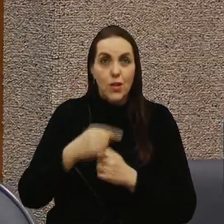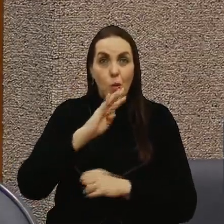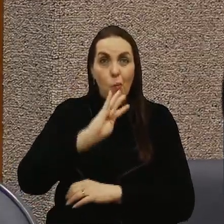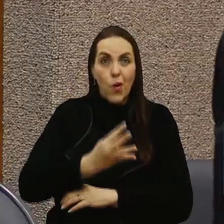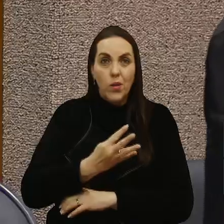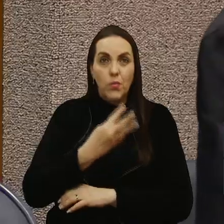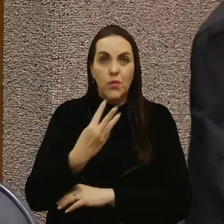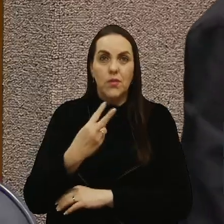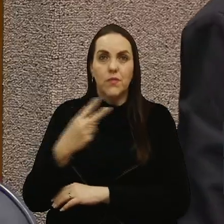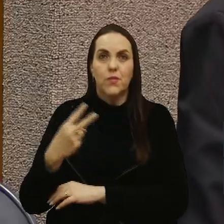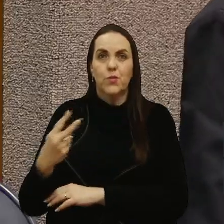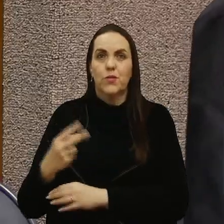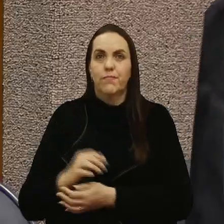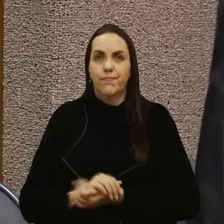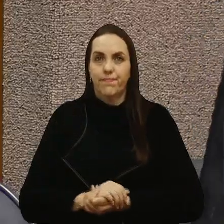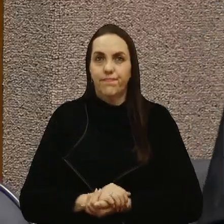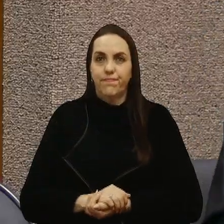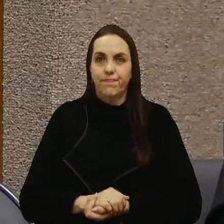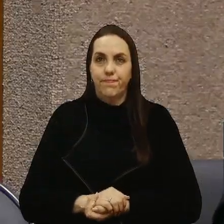4.322.